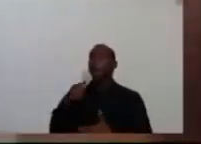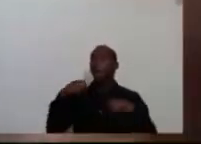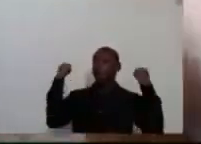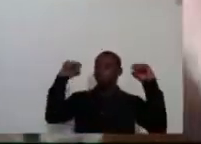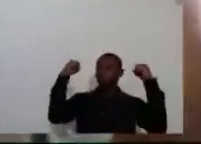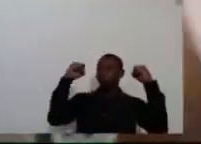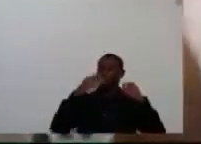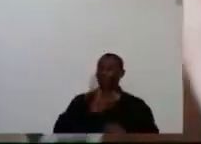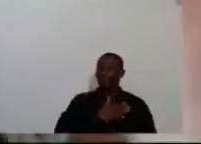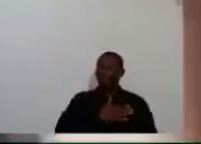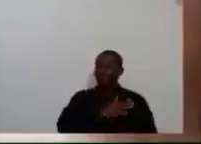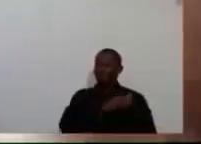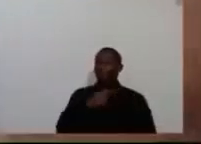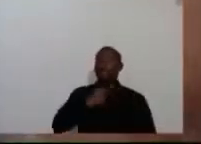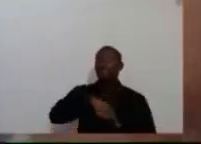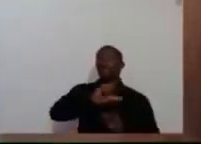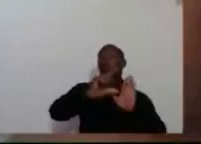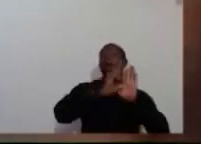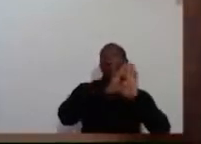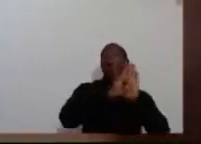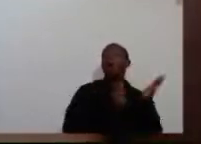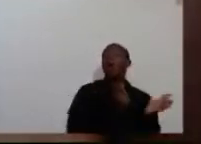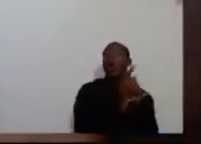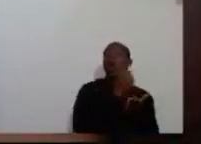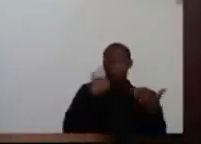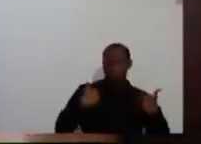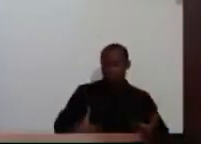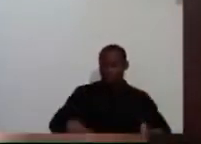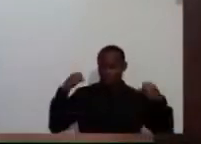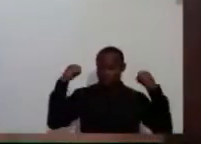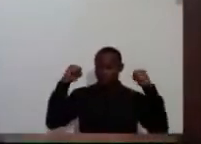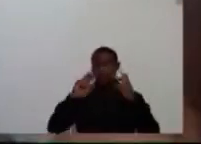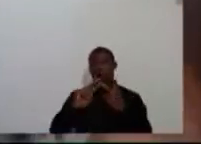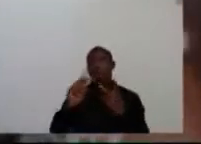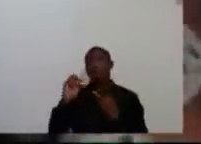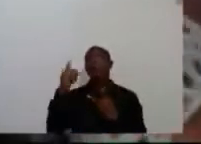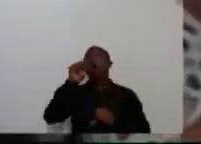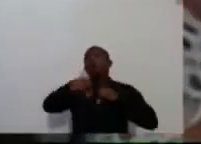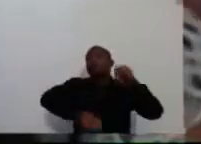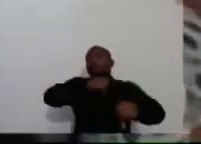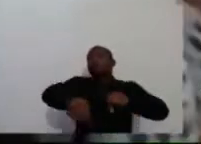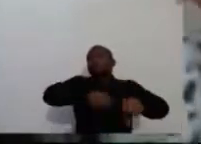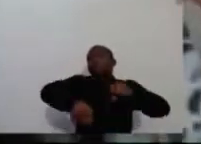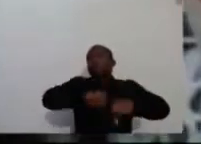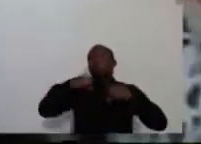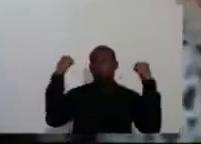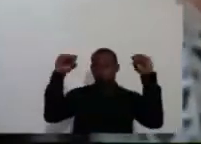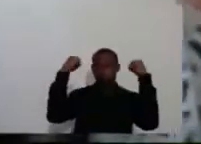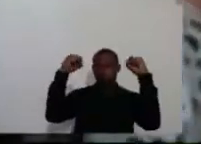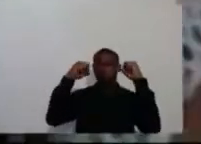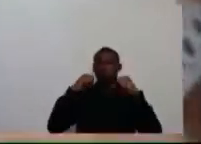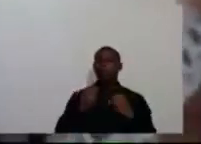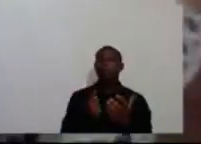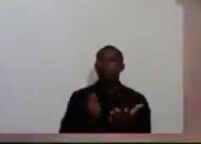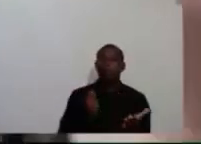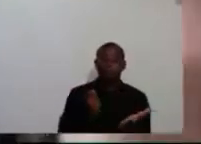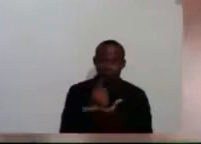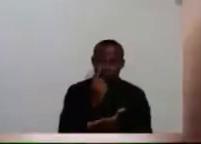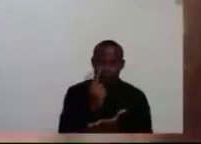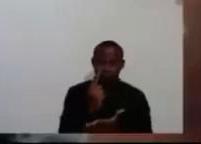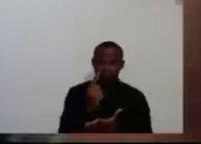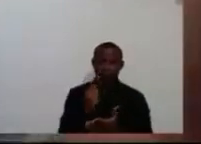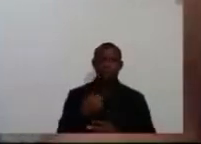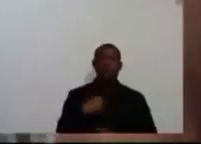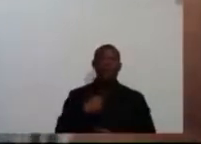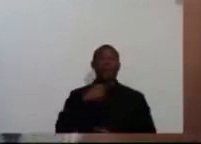uma bicicleta ergométrica. A primeira coisa que meu cartão de crédito faz é bloquear meu cartão. Ele manda logo a mensagem. É sério,